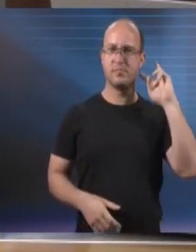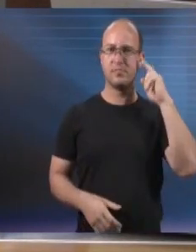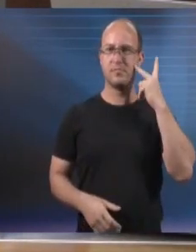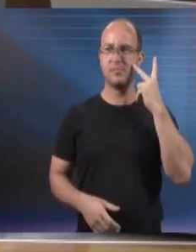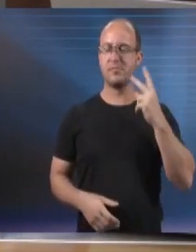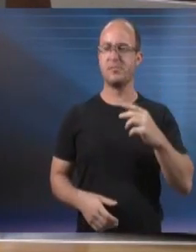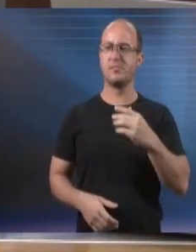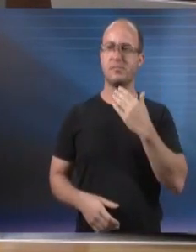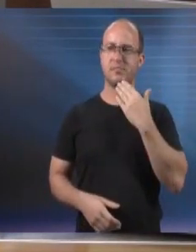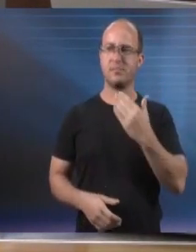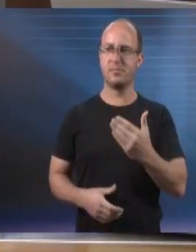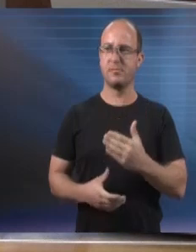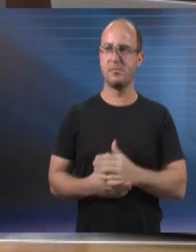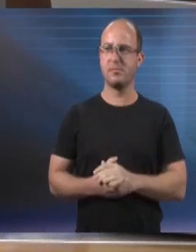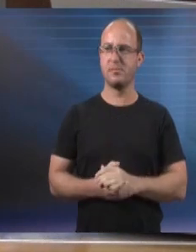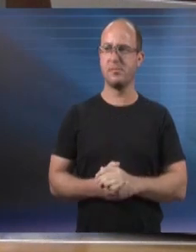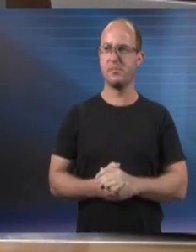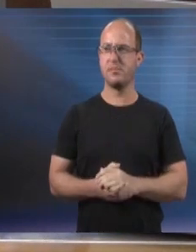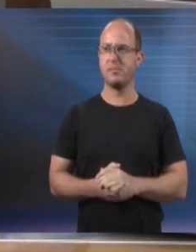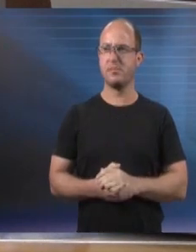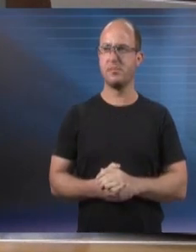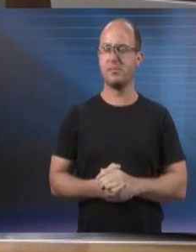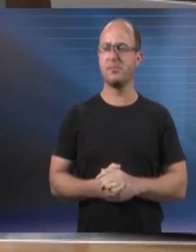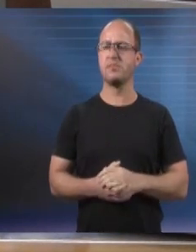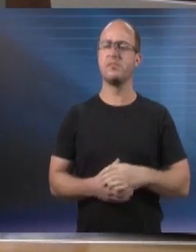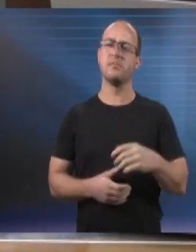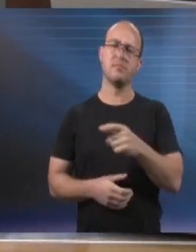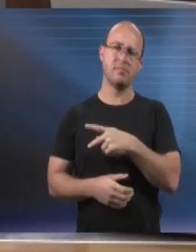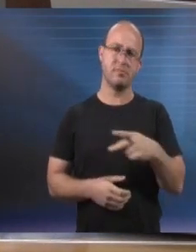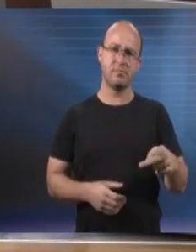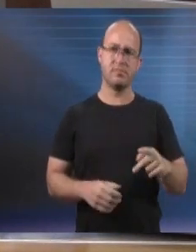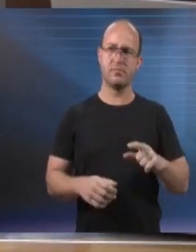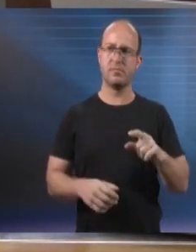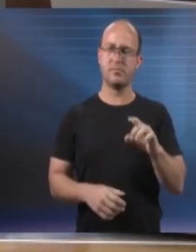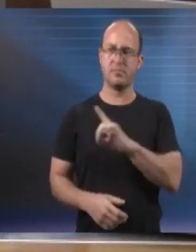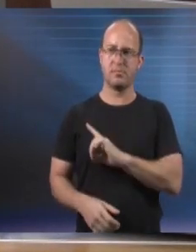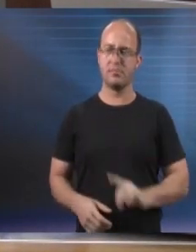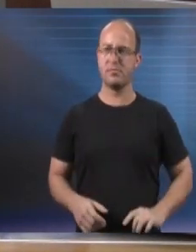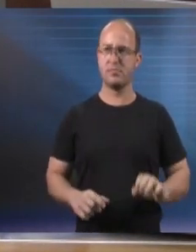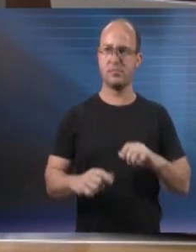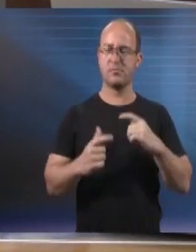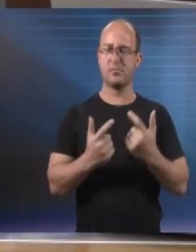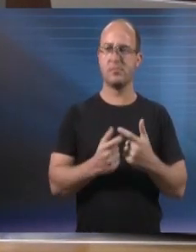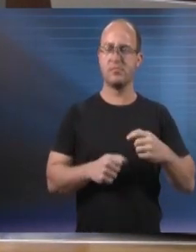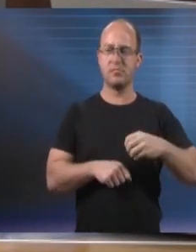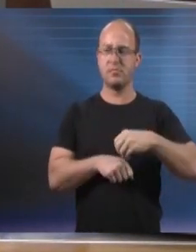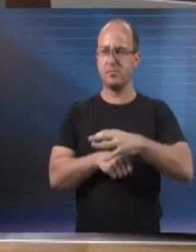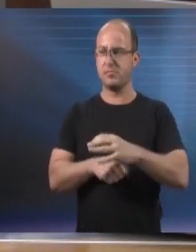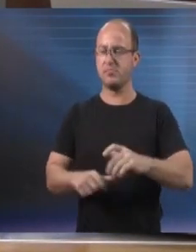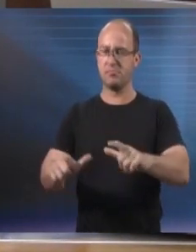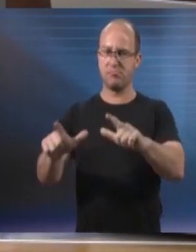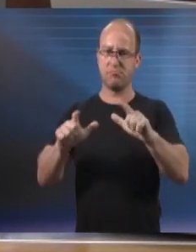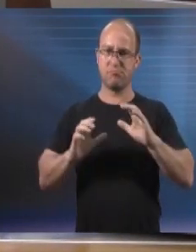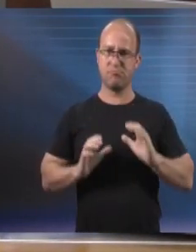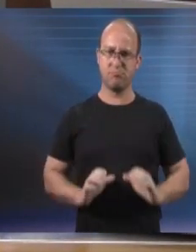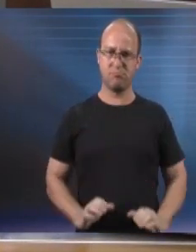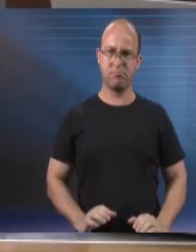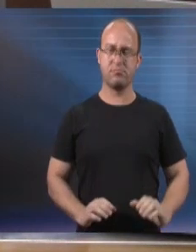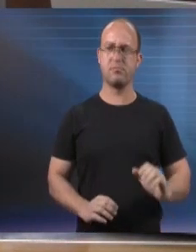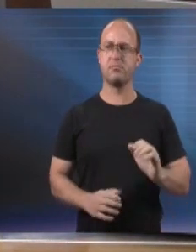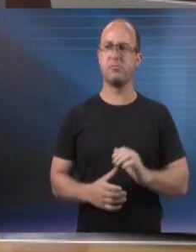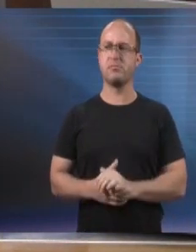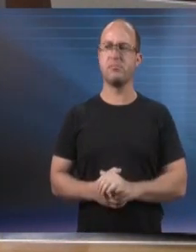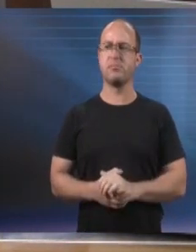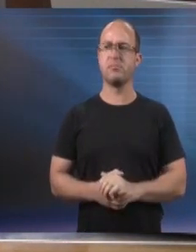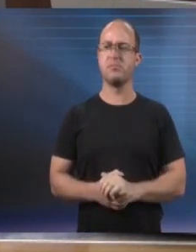requer o deputado presidente da Assembleia Legislativa, no intuito de entregar o título honorífico de cidadão